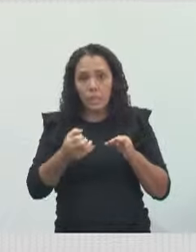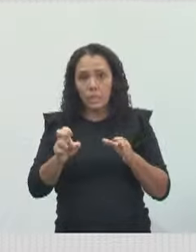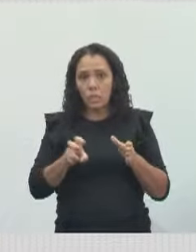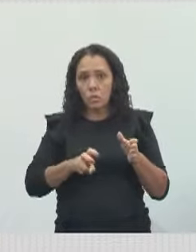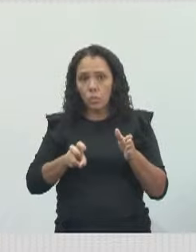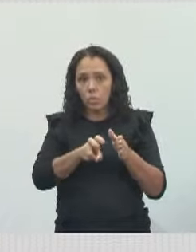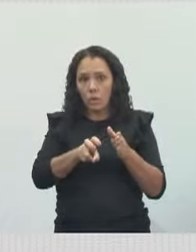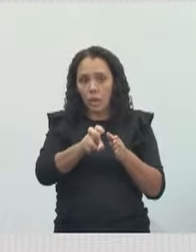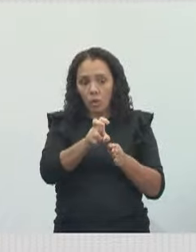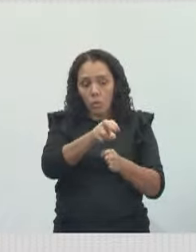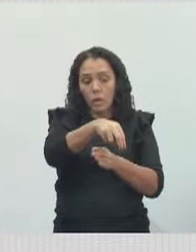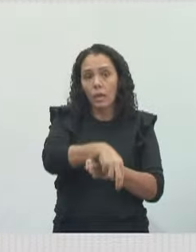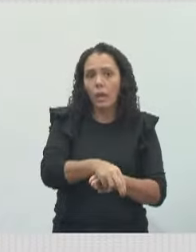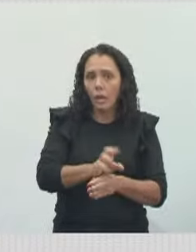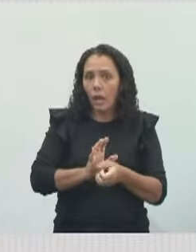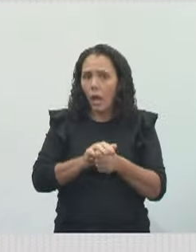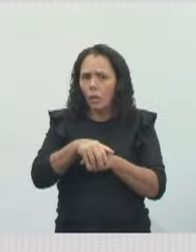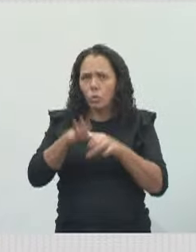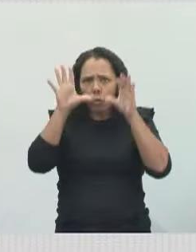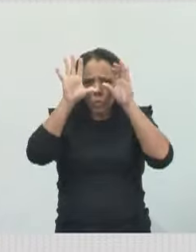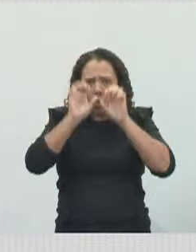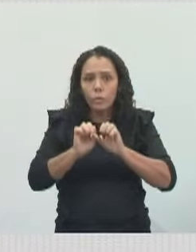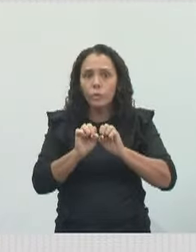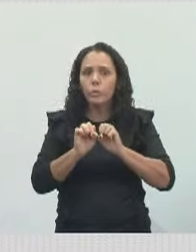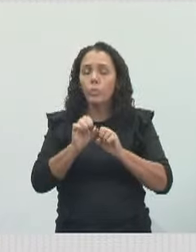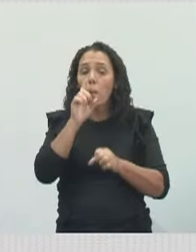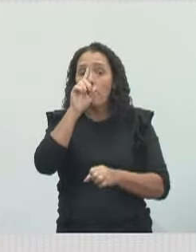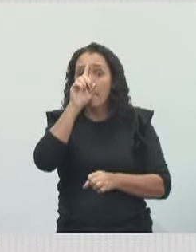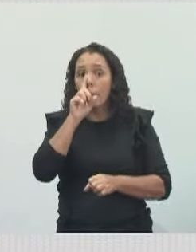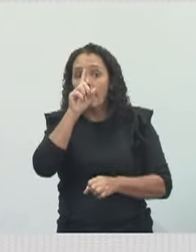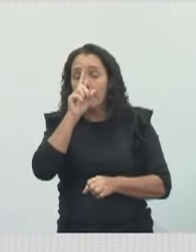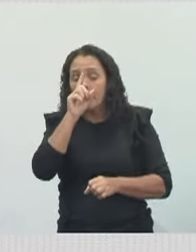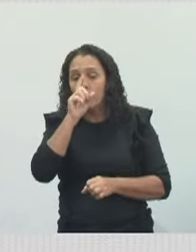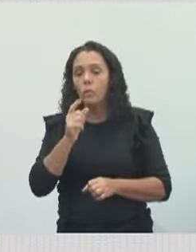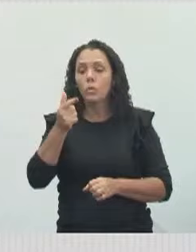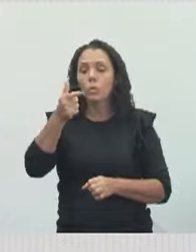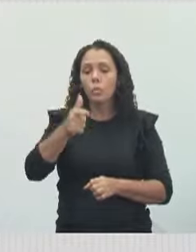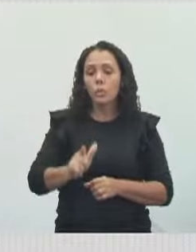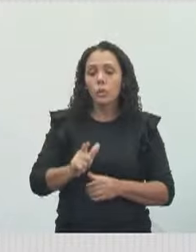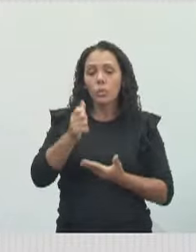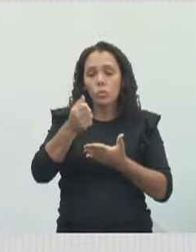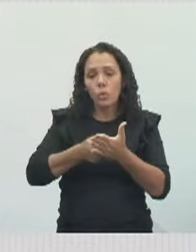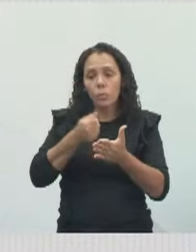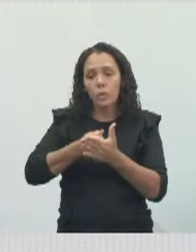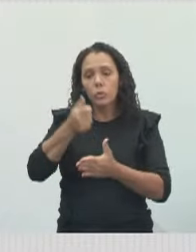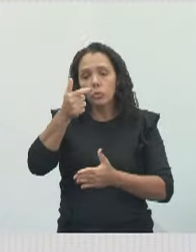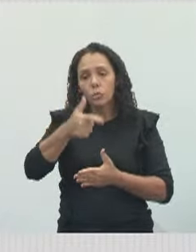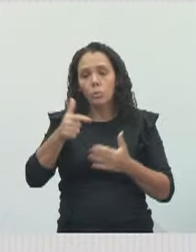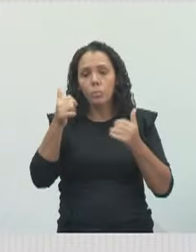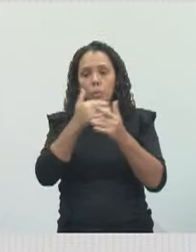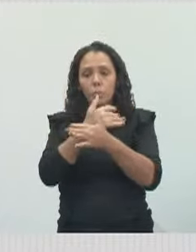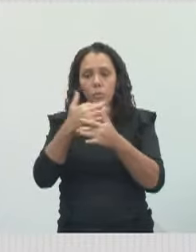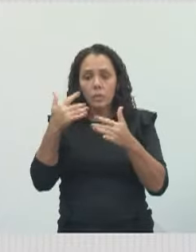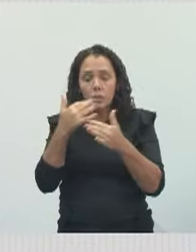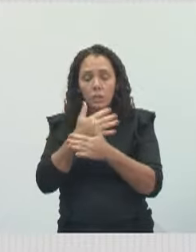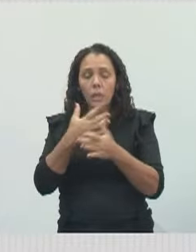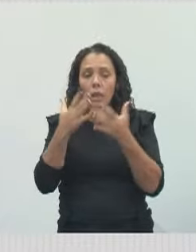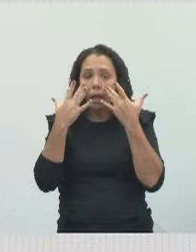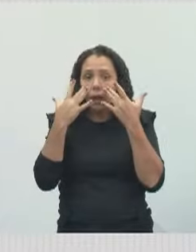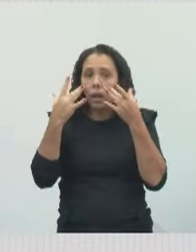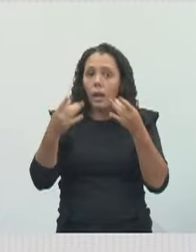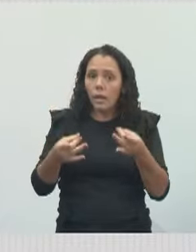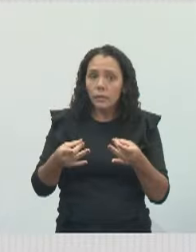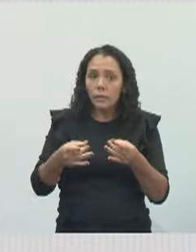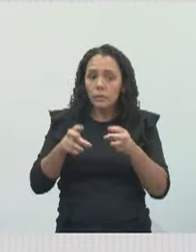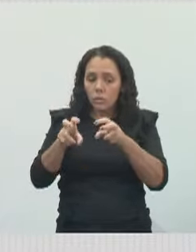noite, principalmente à noite aqui no escuro, né? Então, assim, a gente está cobrando mais uma vez da mobilidade urbana, né, para dar um pouquinho de atenção também